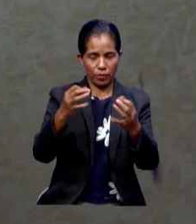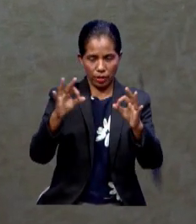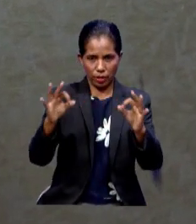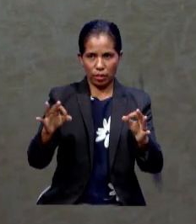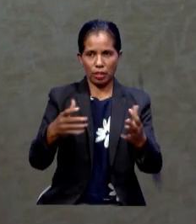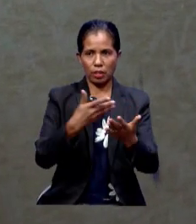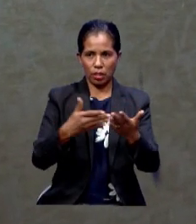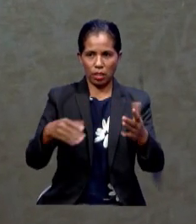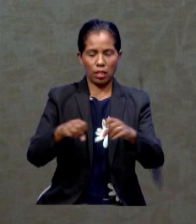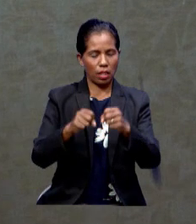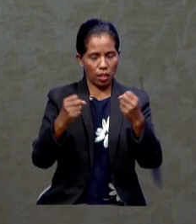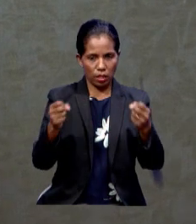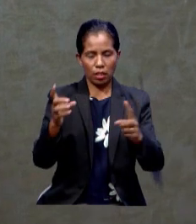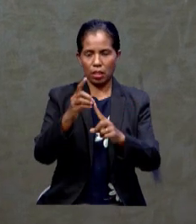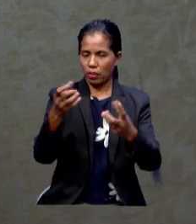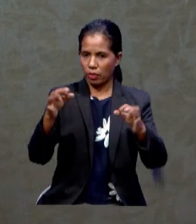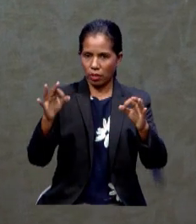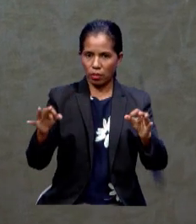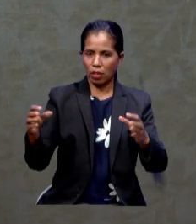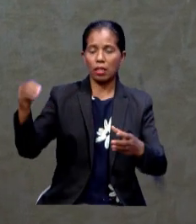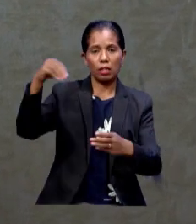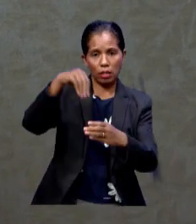sasani estragado categoria estragado lili vai a